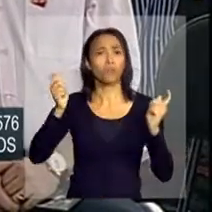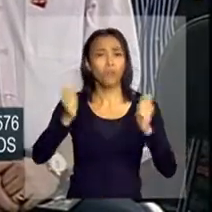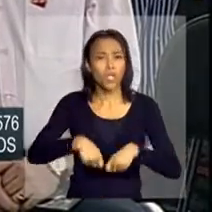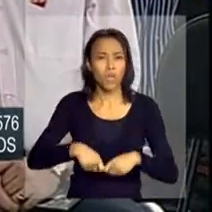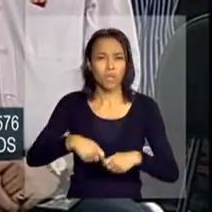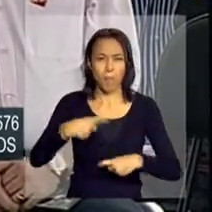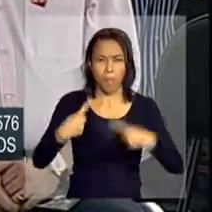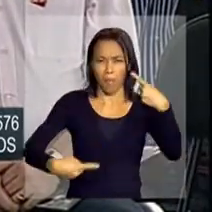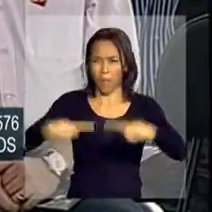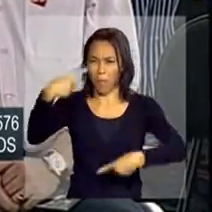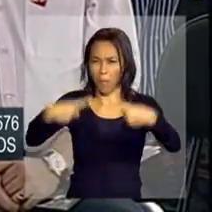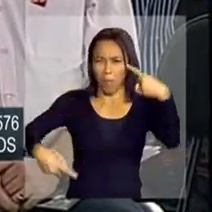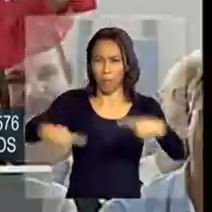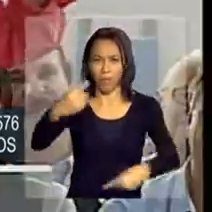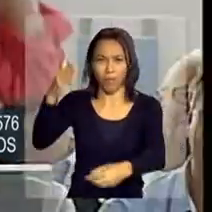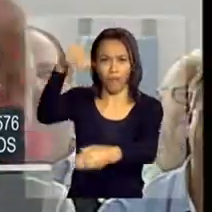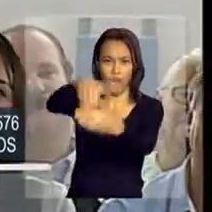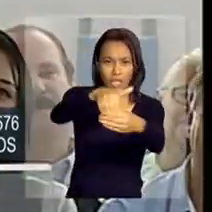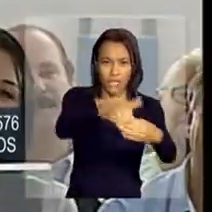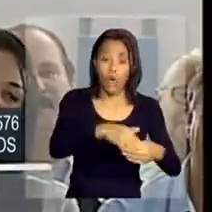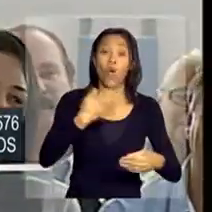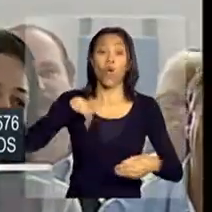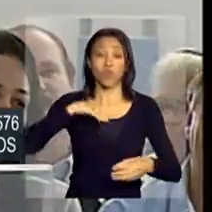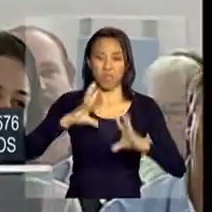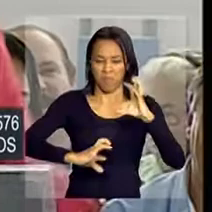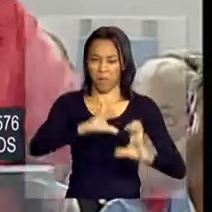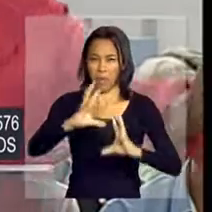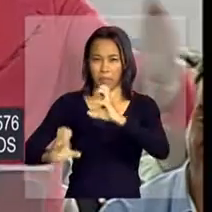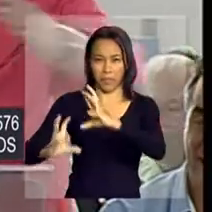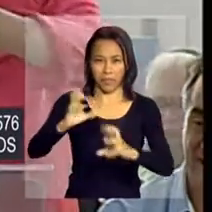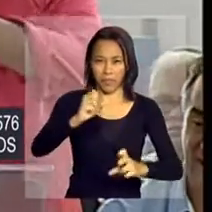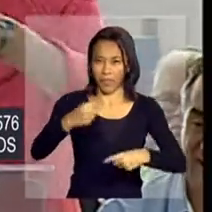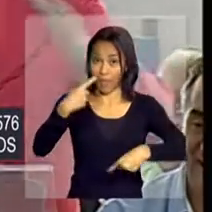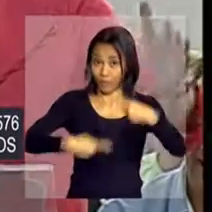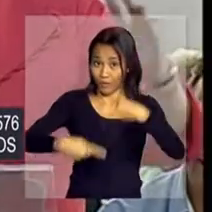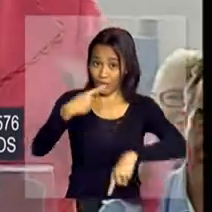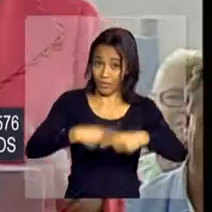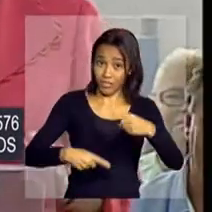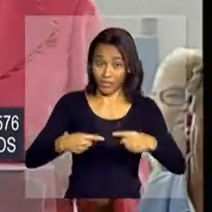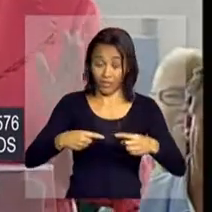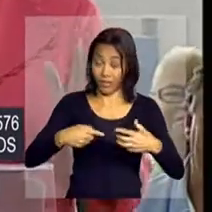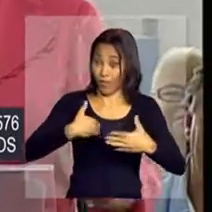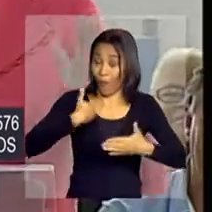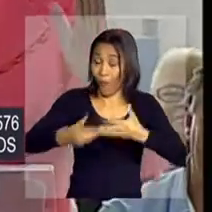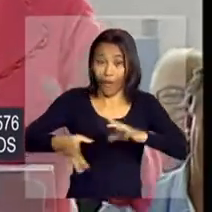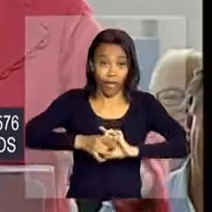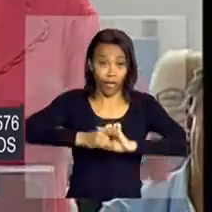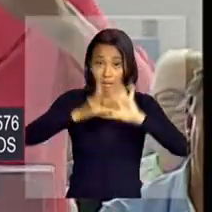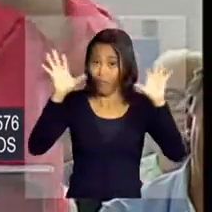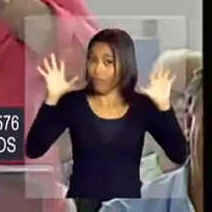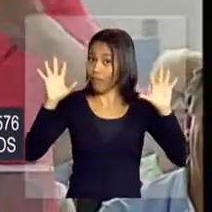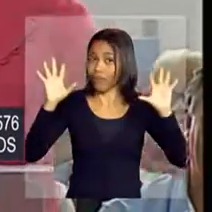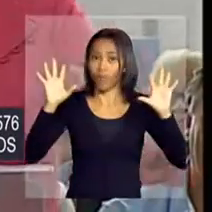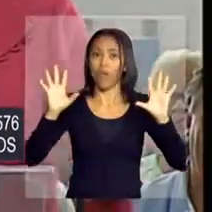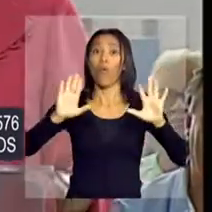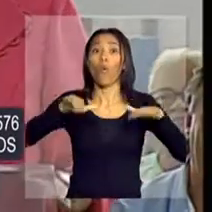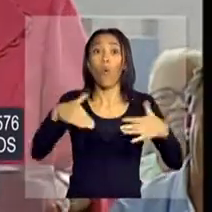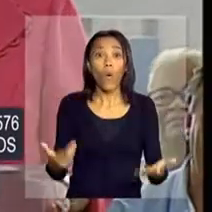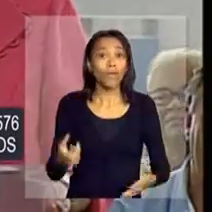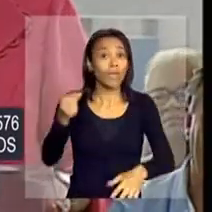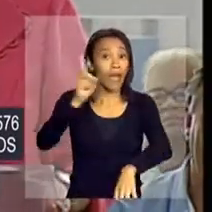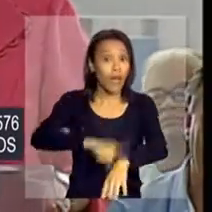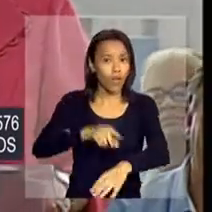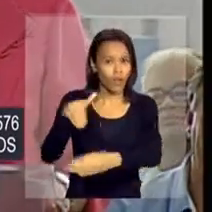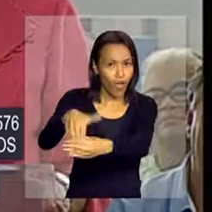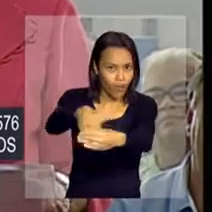a eleição, nós podemos brigar na eleição, nós podemos fazer o diabo quando é a hora da